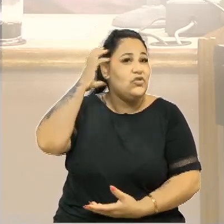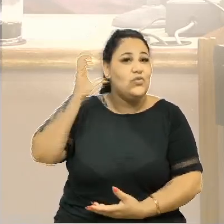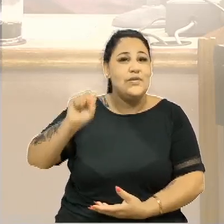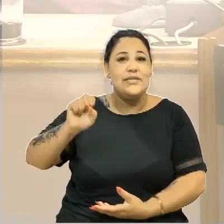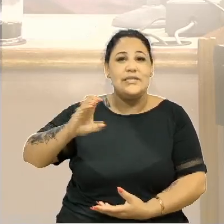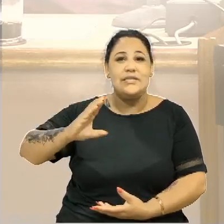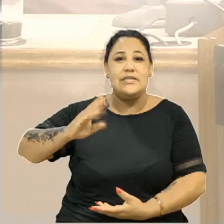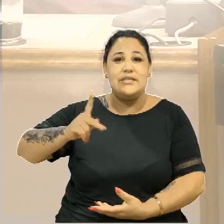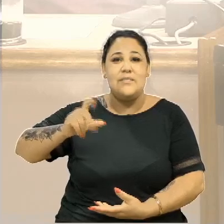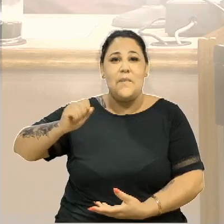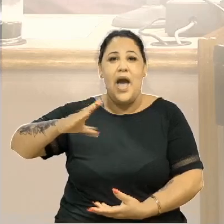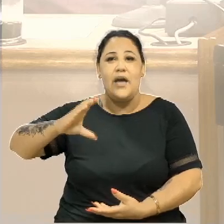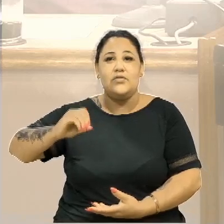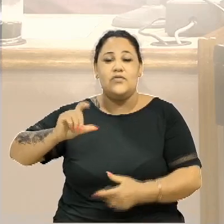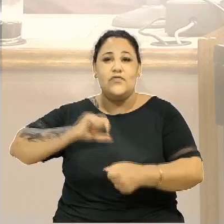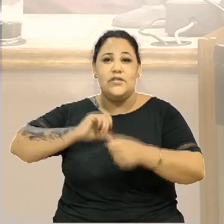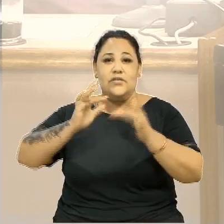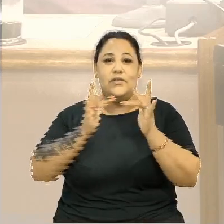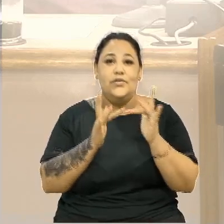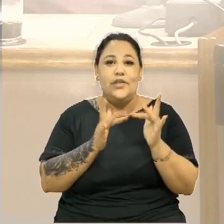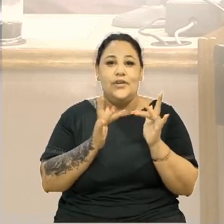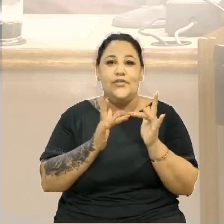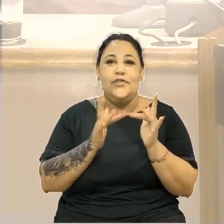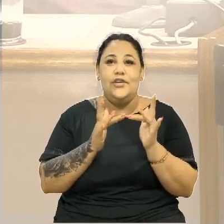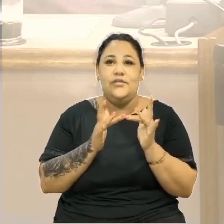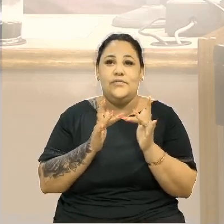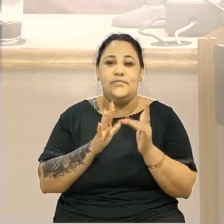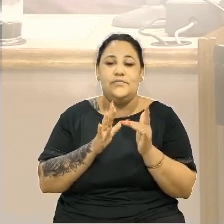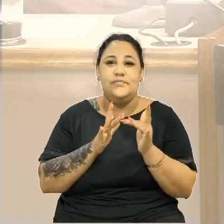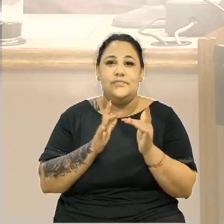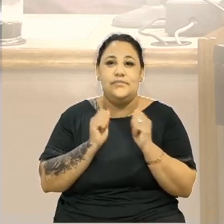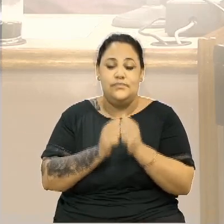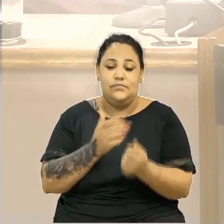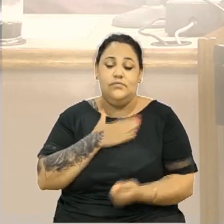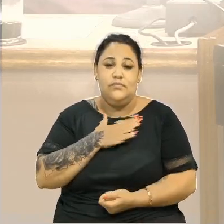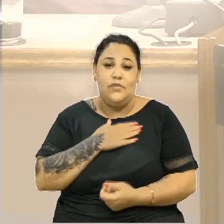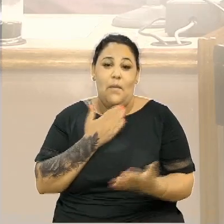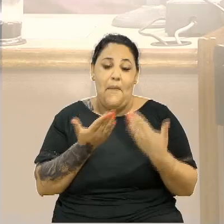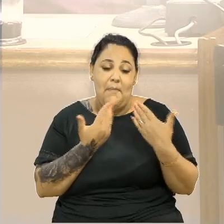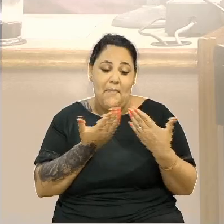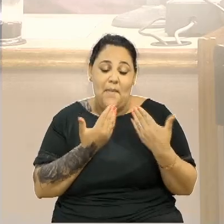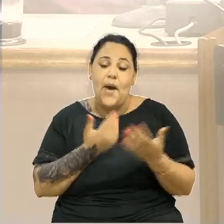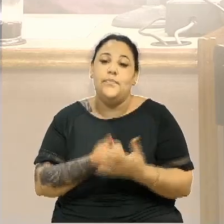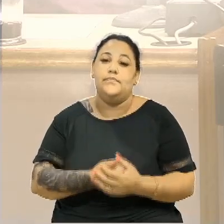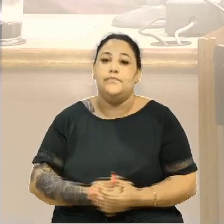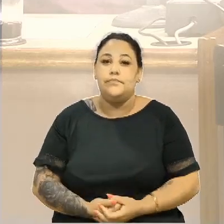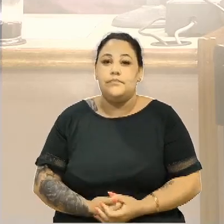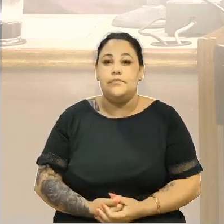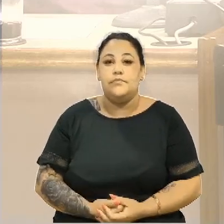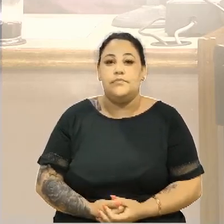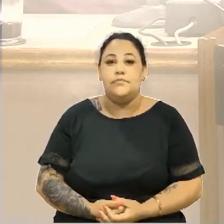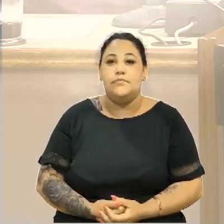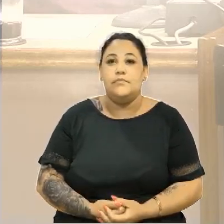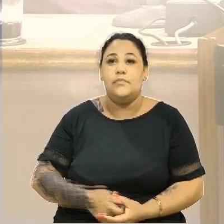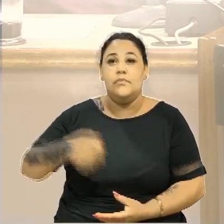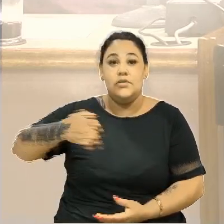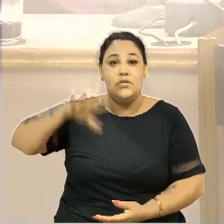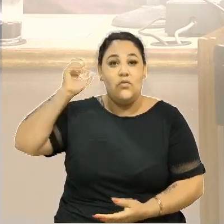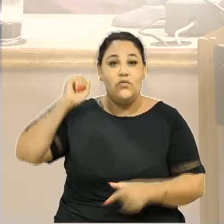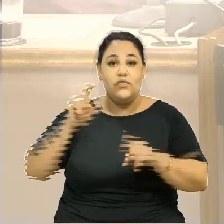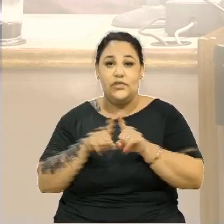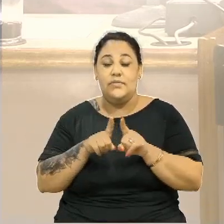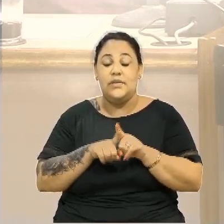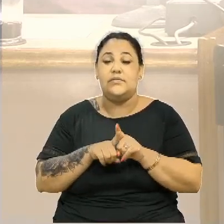as ponderações. E é assim que tem que ser a nossa imprensa. Tem que ouvir a outra versão, ouvir o outro